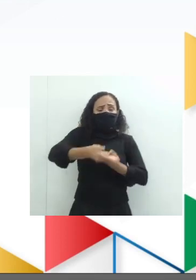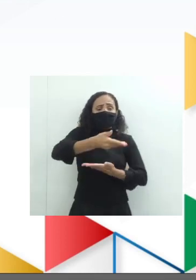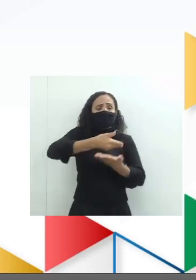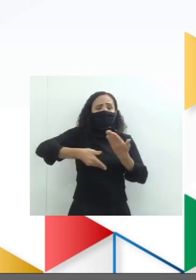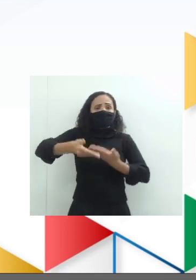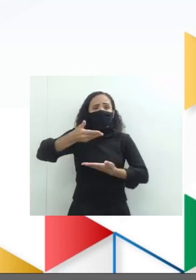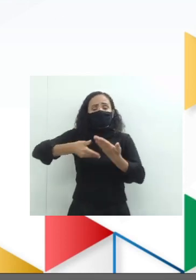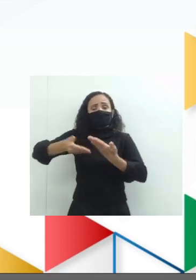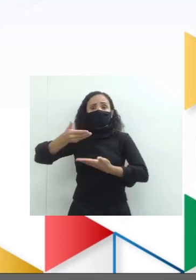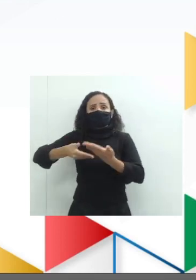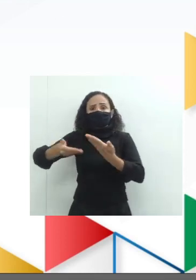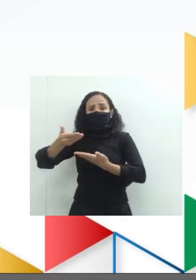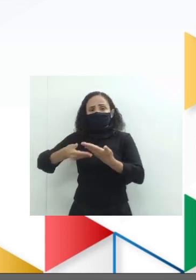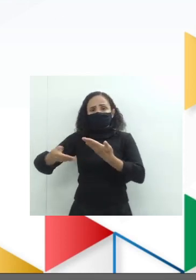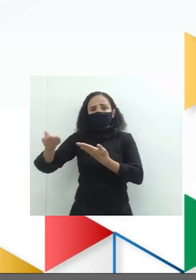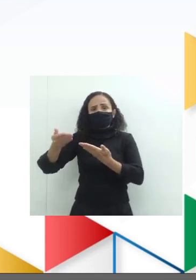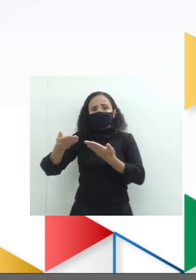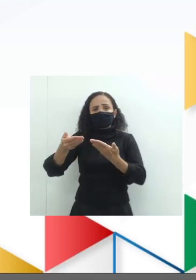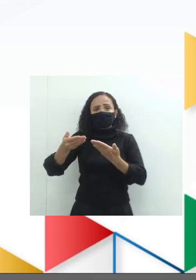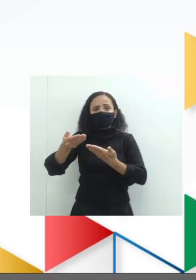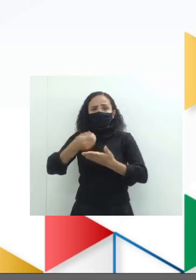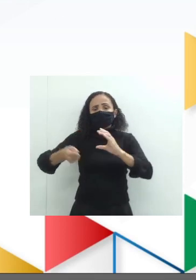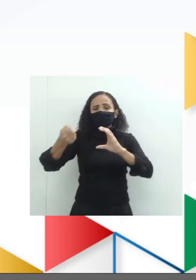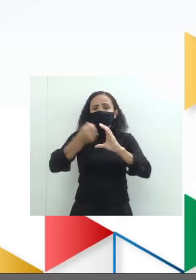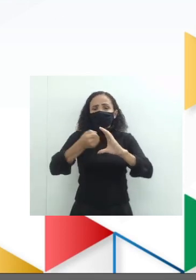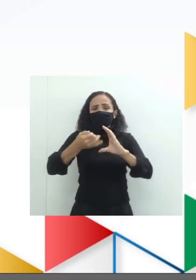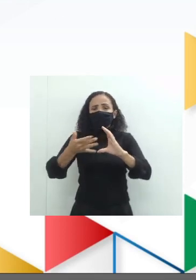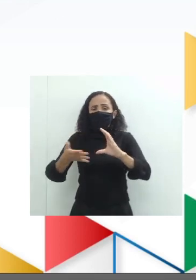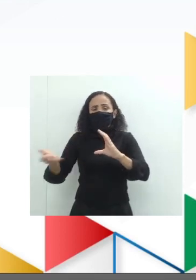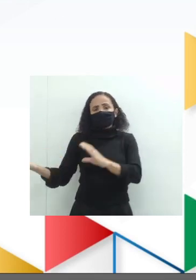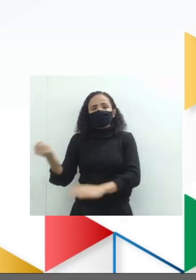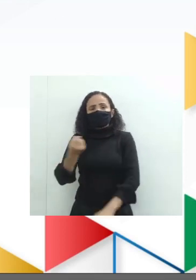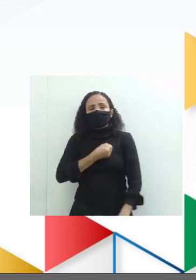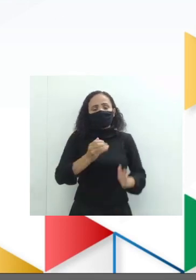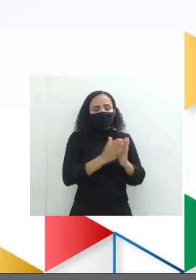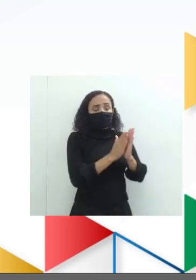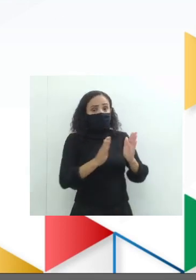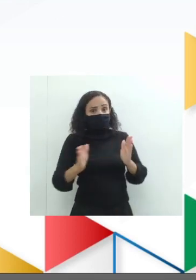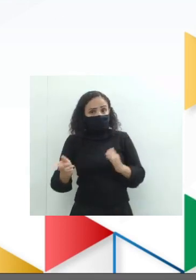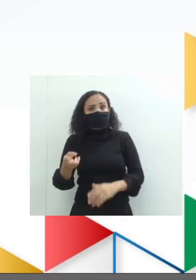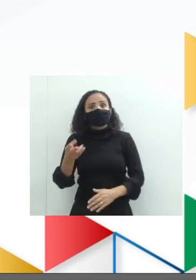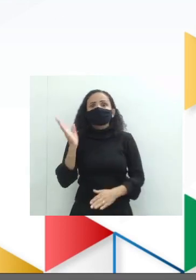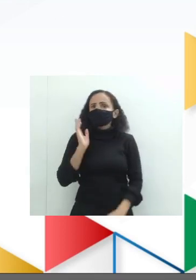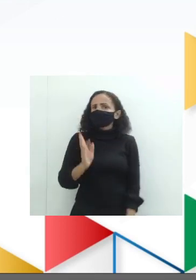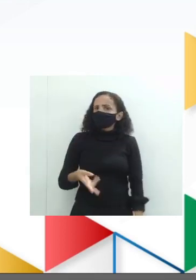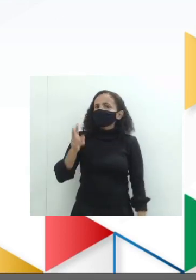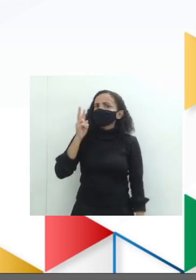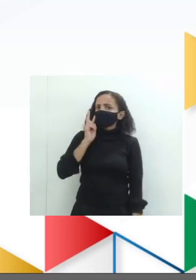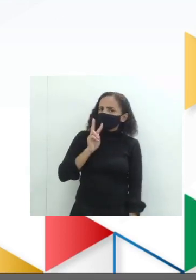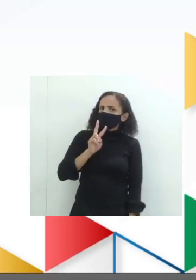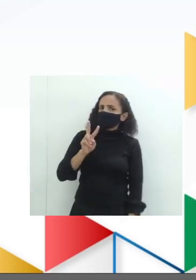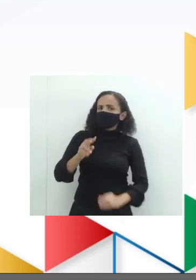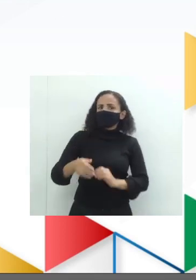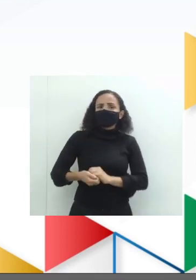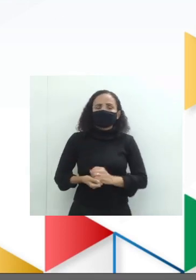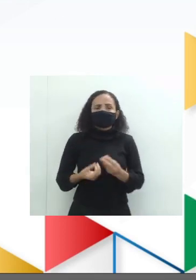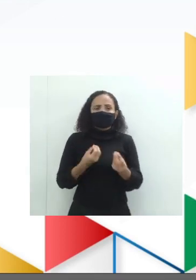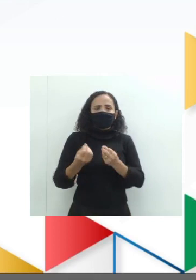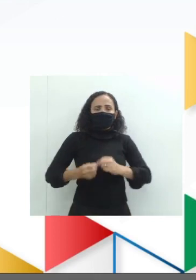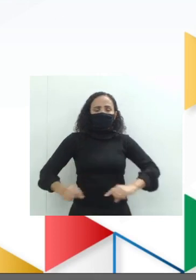a a classificação do lado, tá bom? E aí você já visualizou. É claro que o